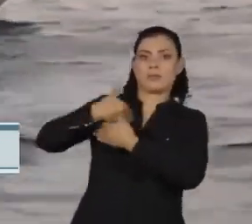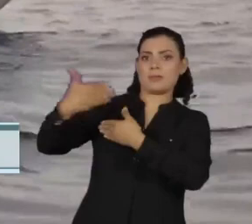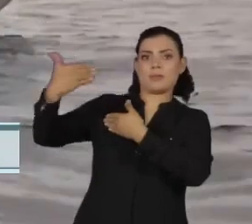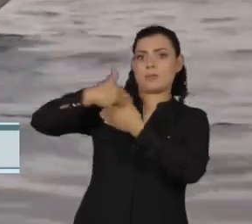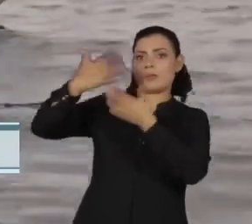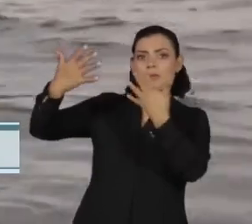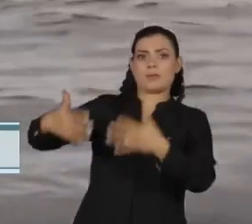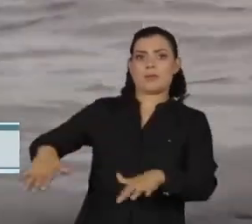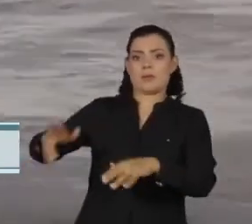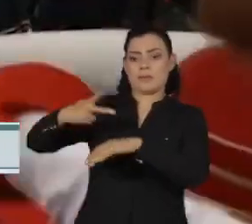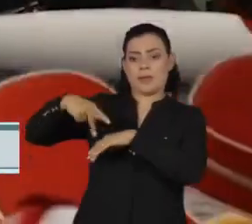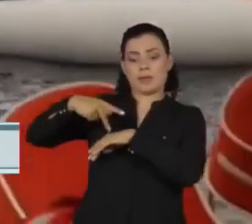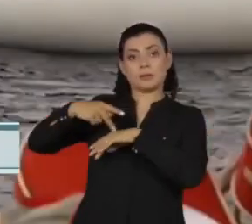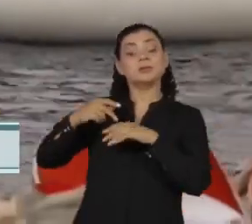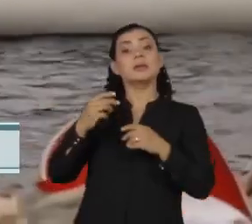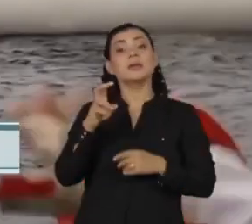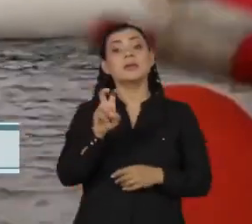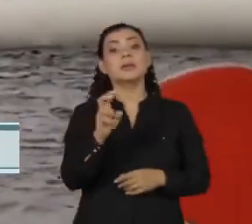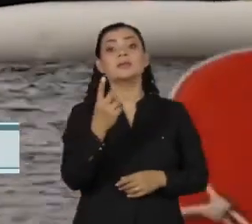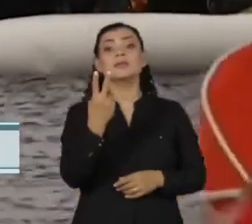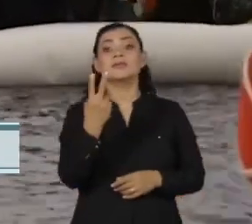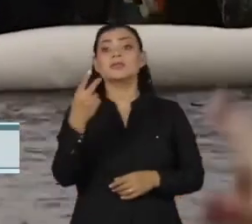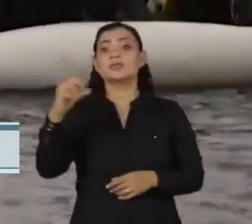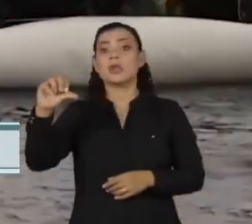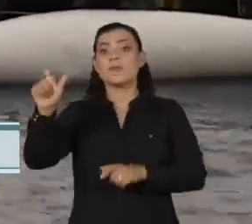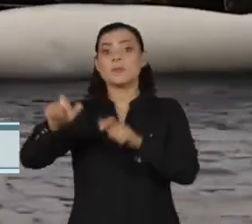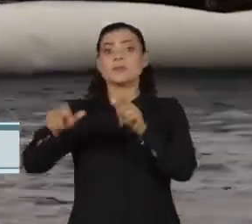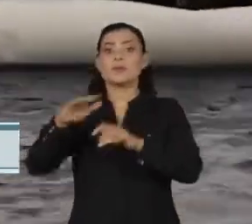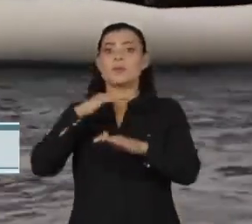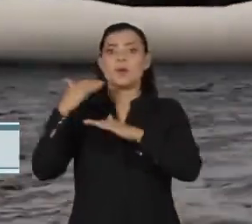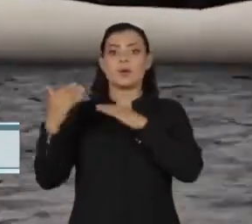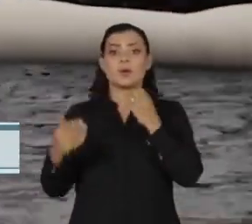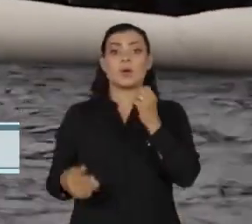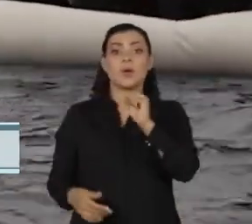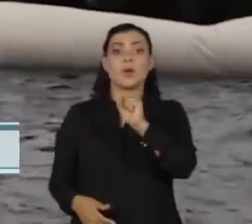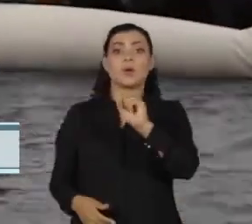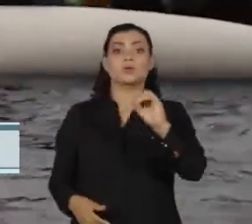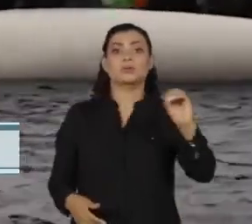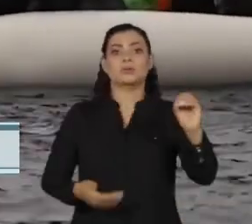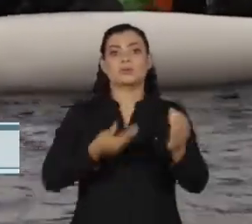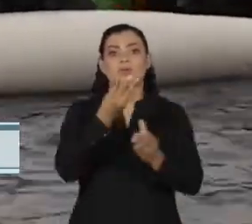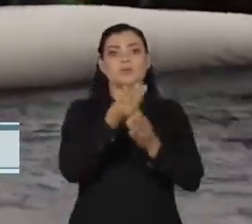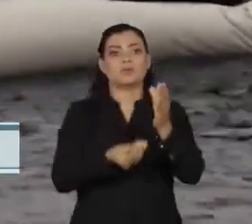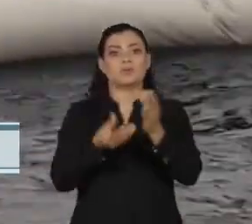pelo menos 529 foram mortos e mais de 800 desapareceram no país